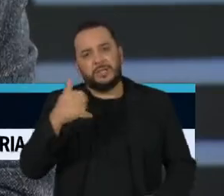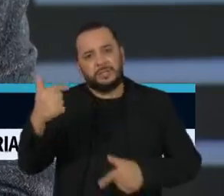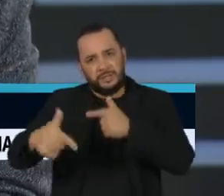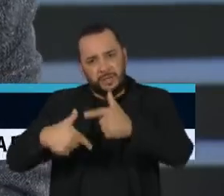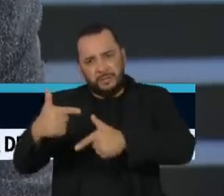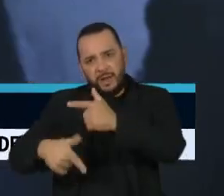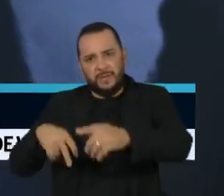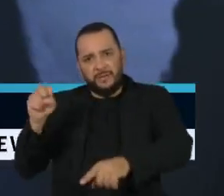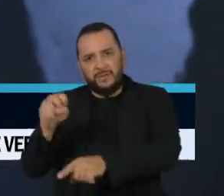e emprego para as pessoas e